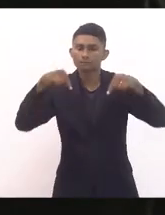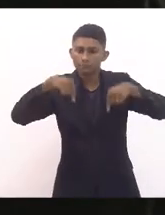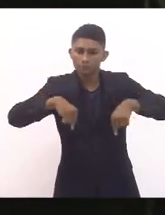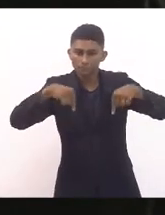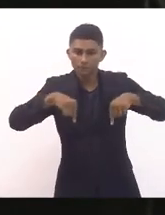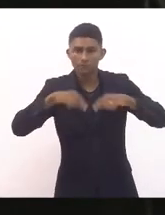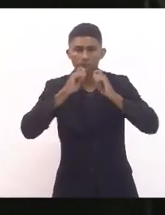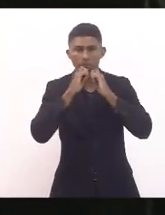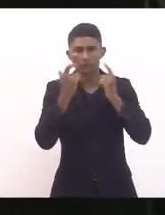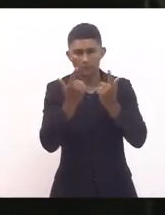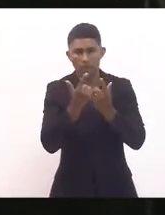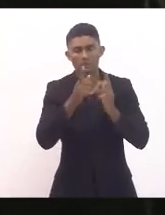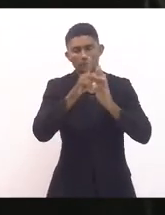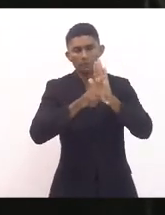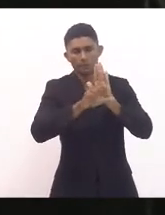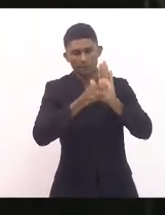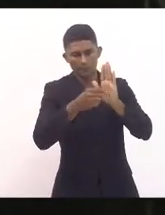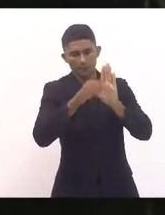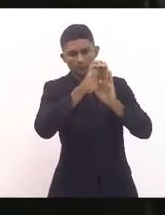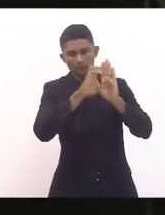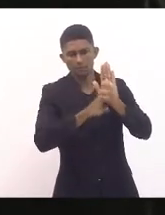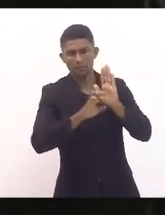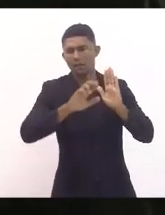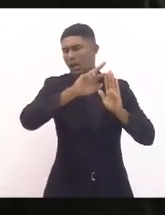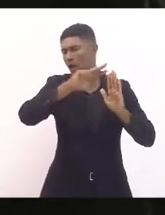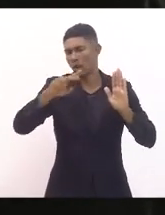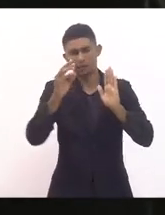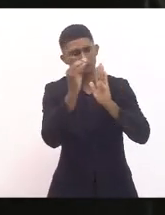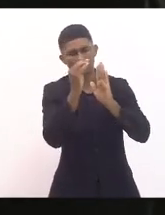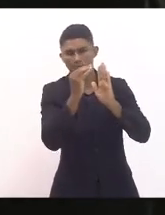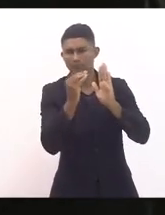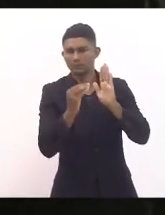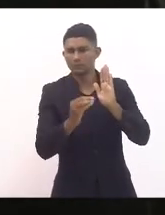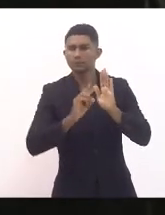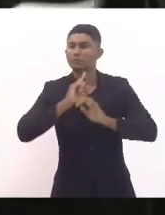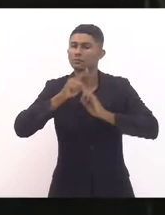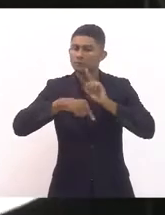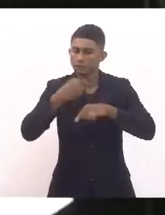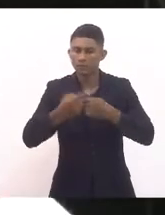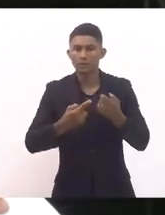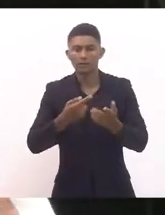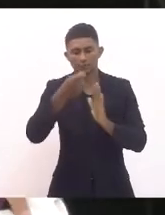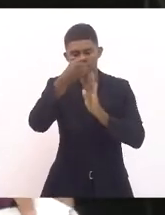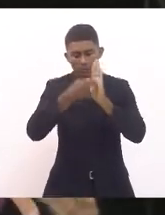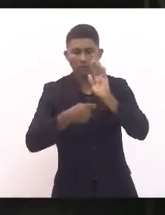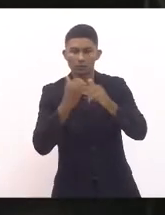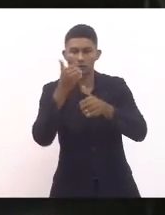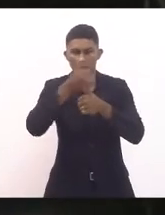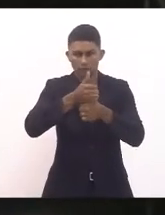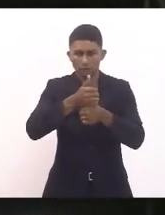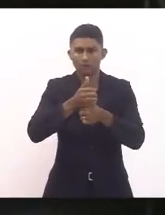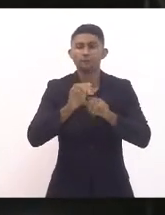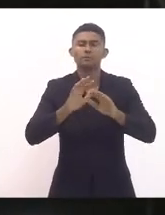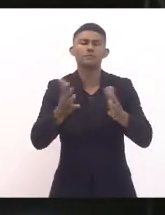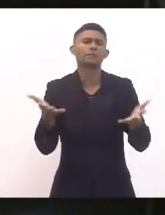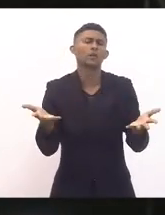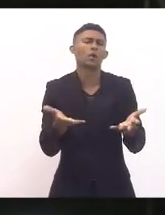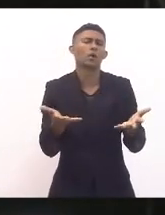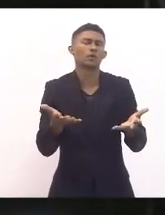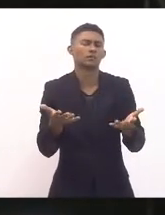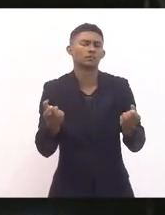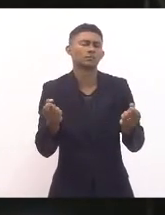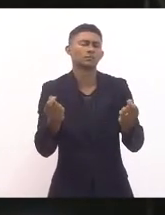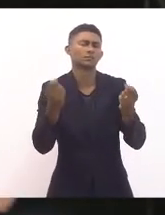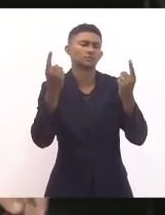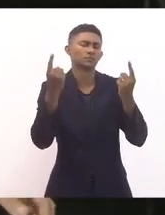o parecer da CCJ, que foi apresentado um substitutivo, deputado Luiz Paulo. E hoje, olha que estranheza, deputado